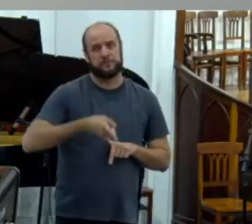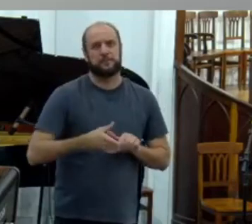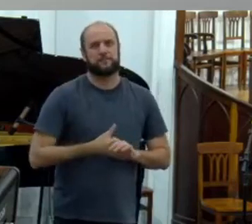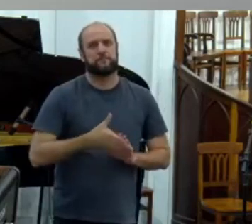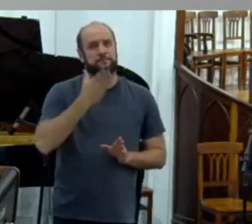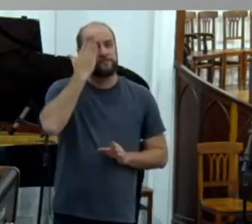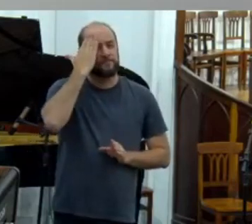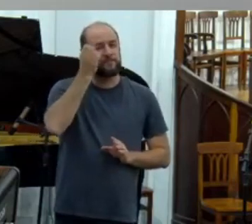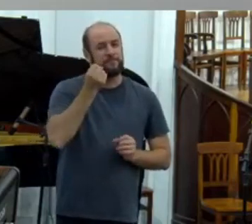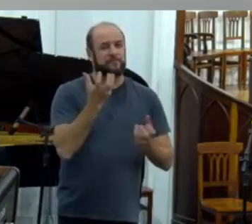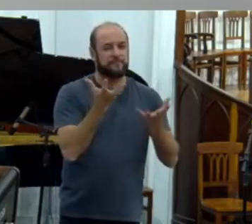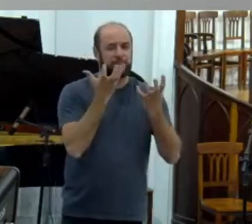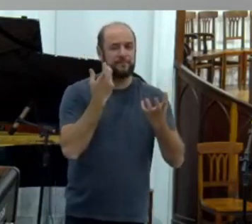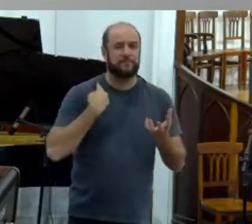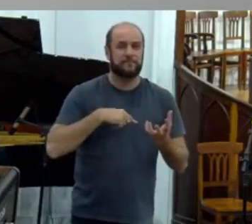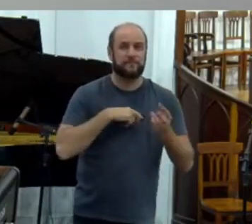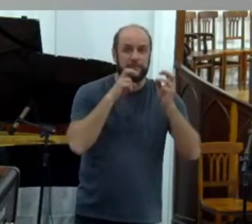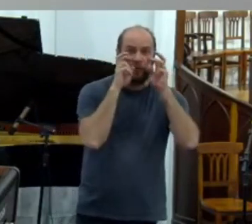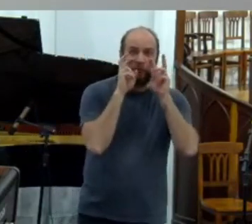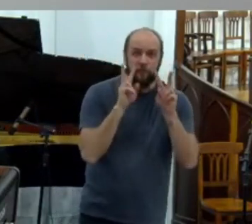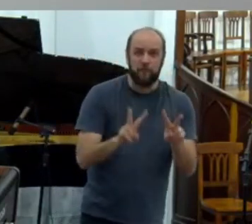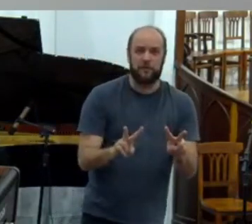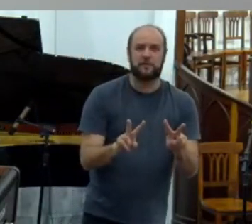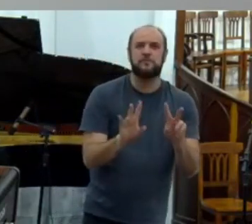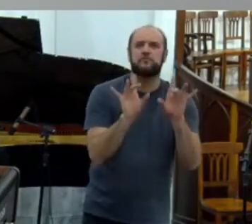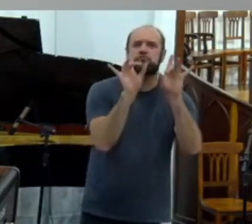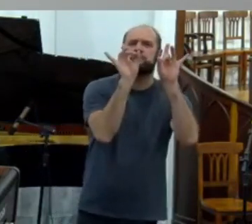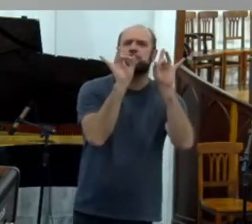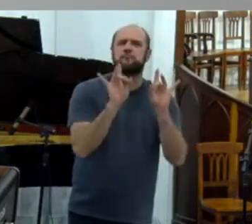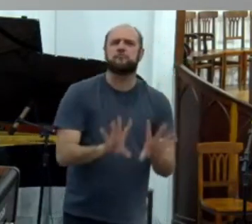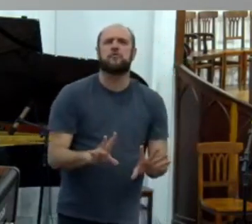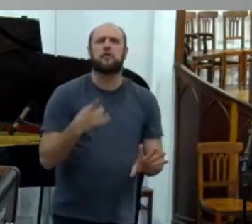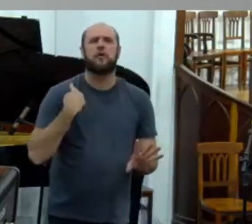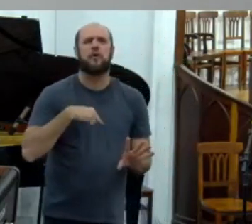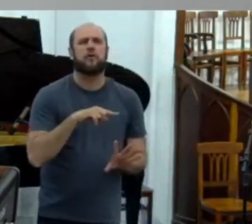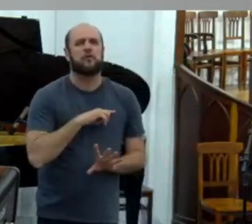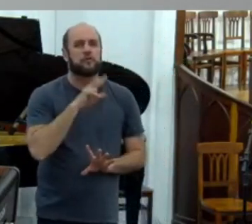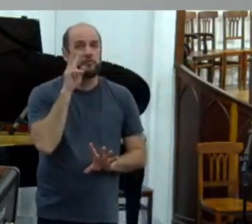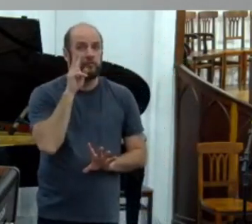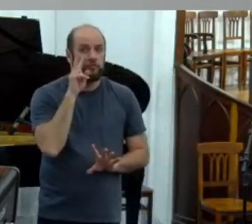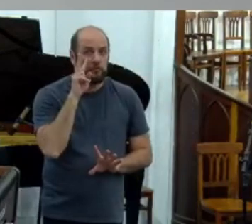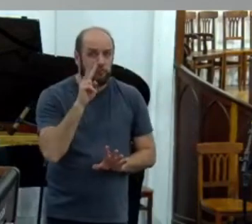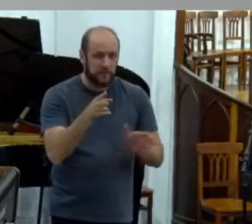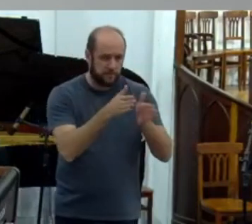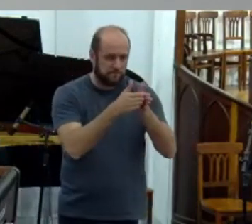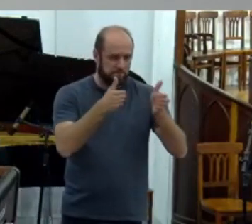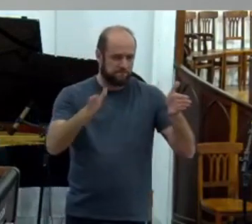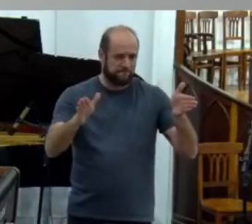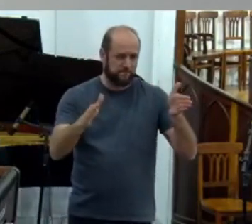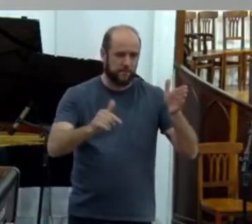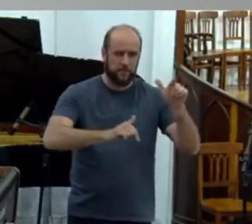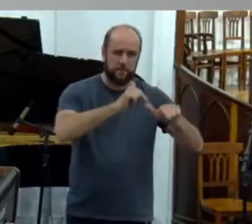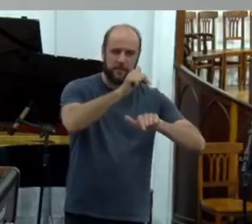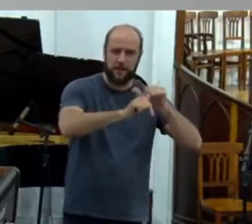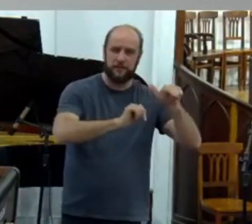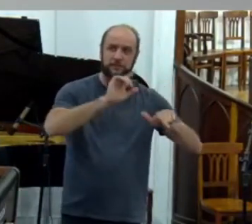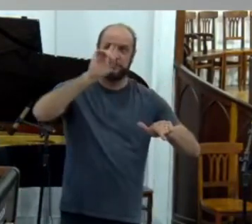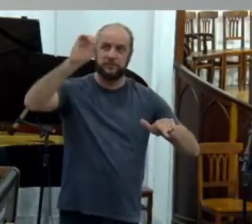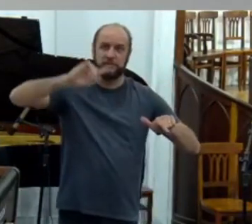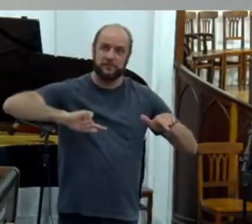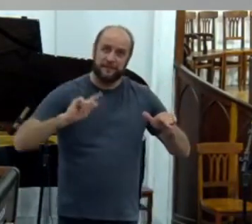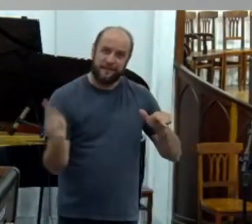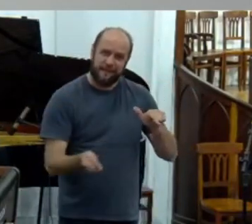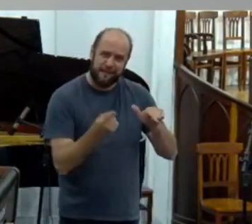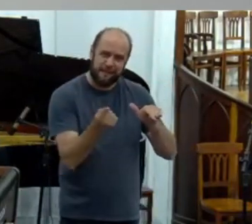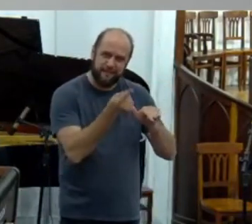Salomão quer que nós enxerguemos que somente quando olhamos para estes atos eternos de Deus,